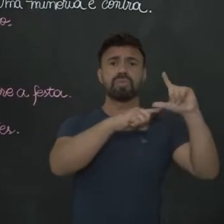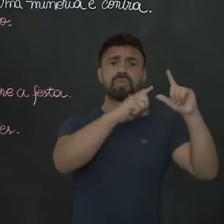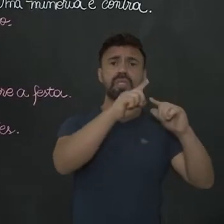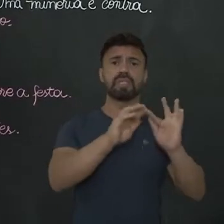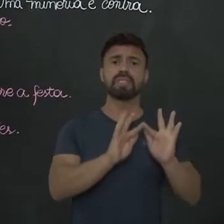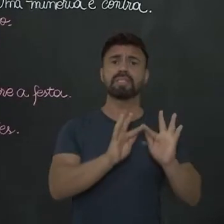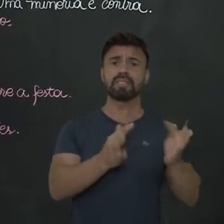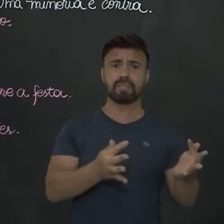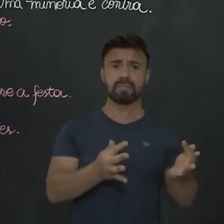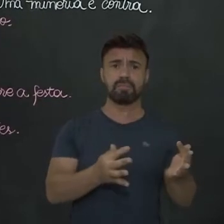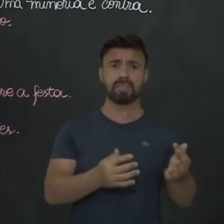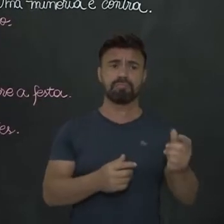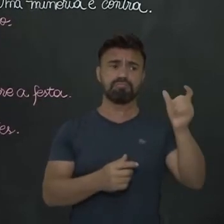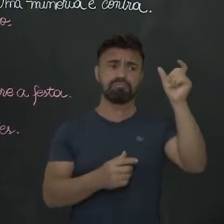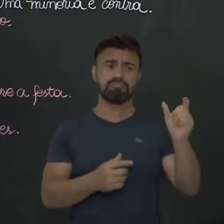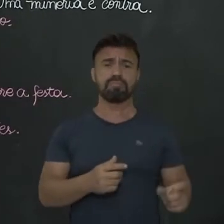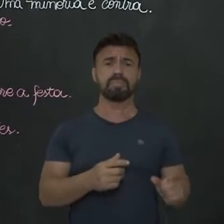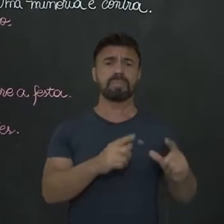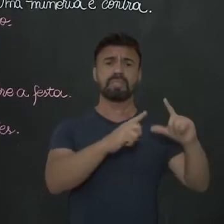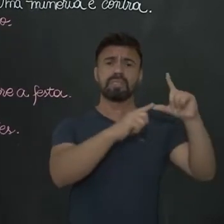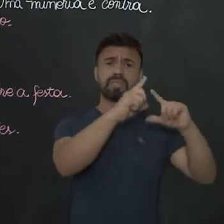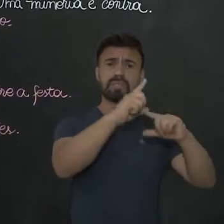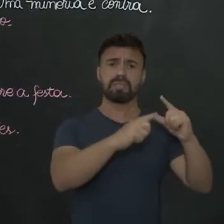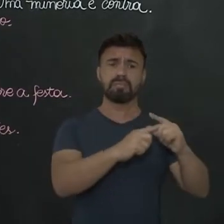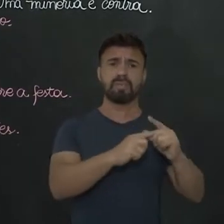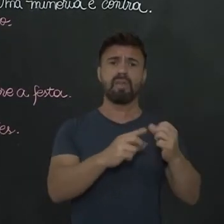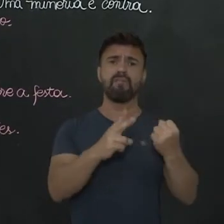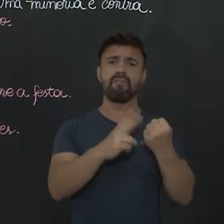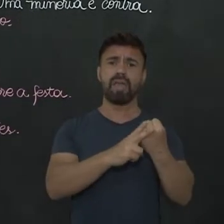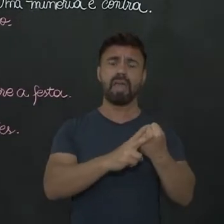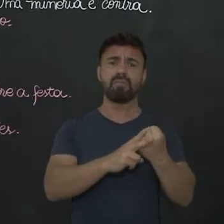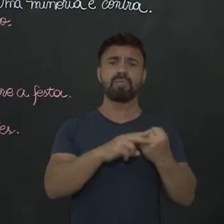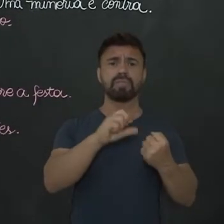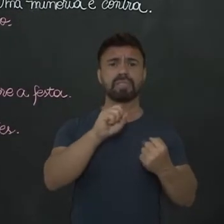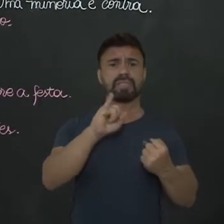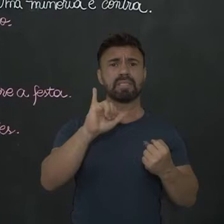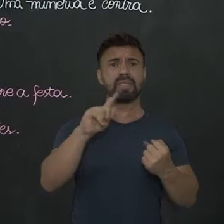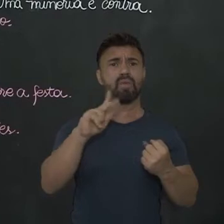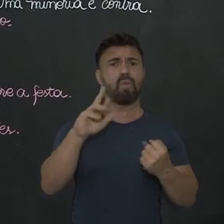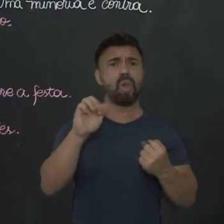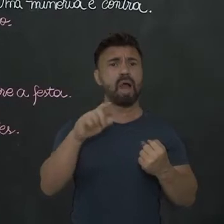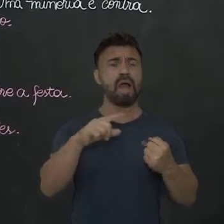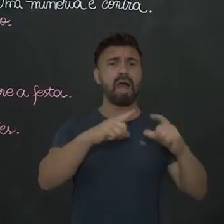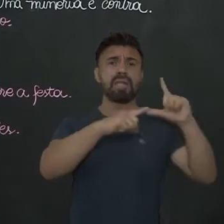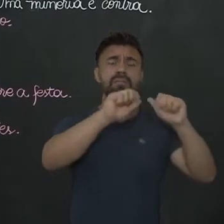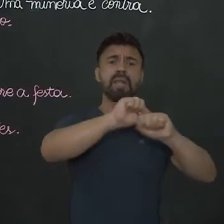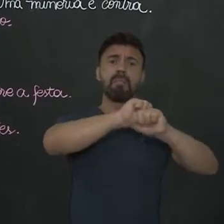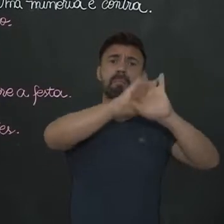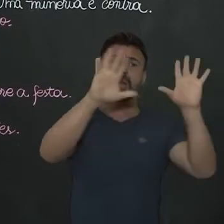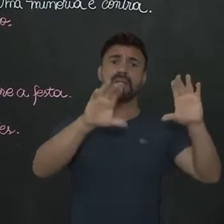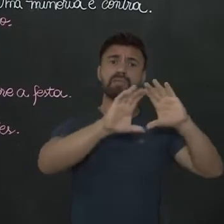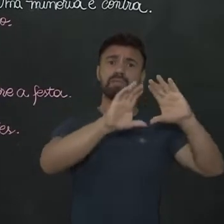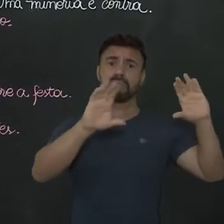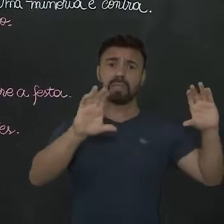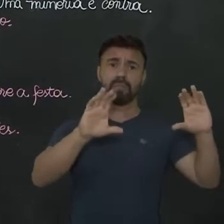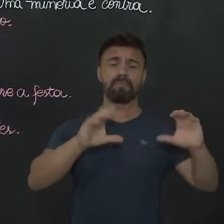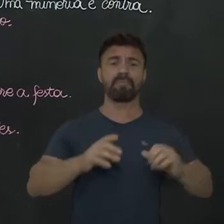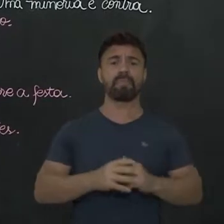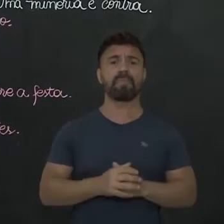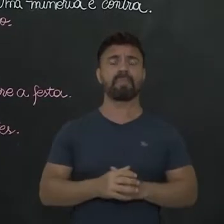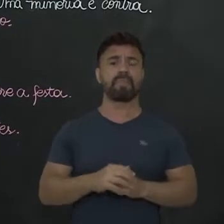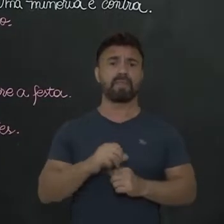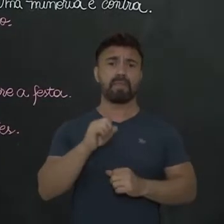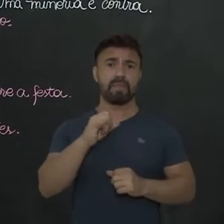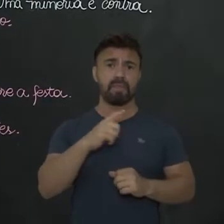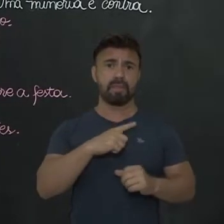sujeito simples. Sujeito simples, verbo no singular. A estrela brilha no céu. No